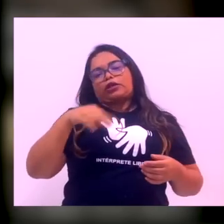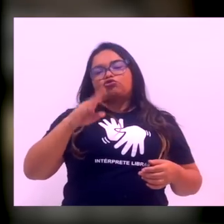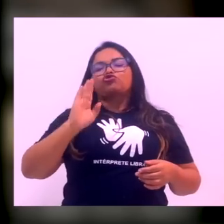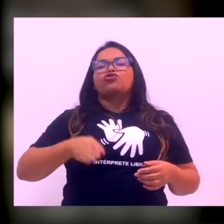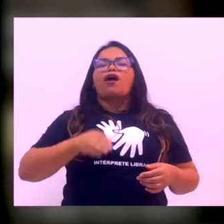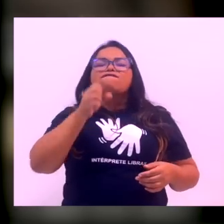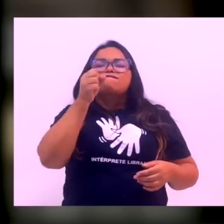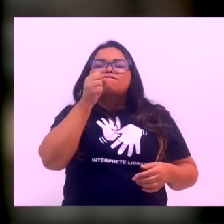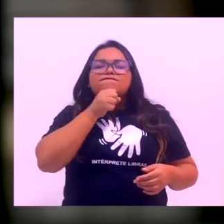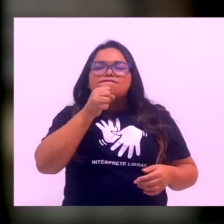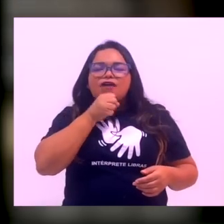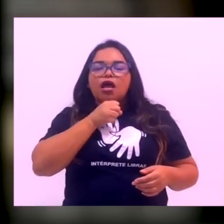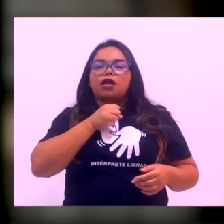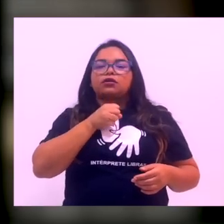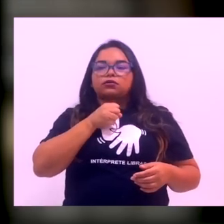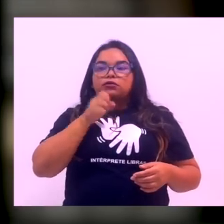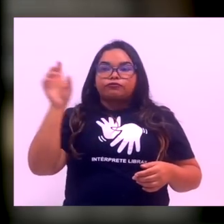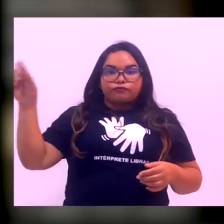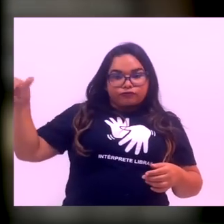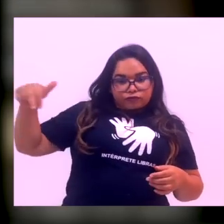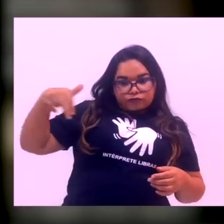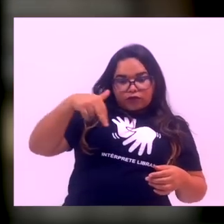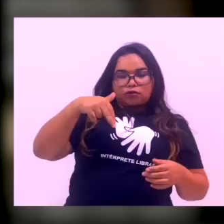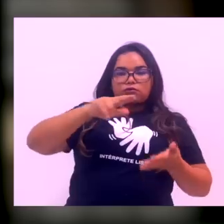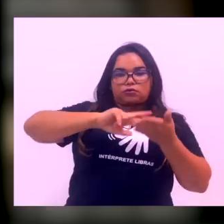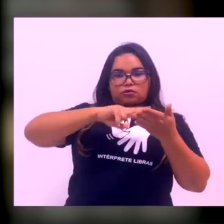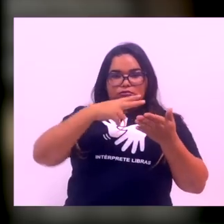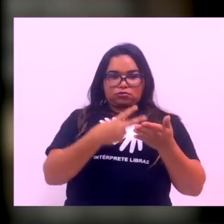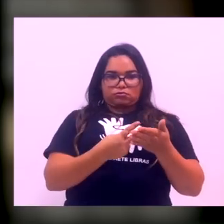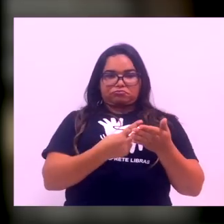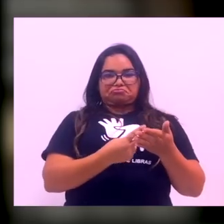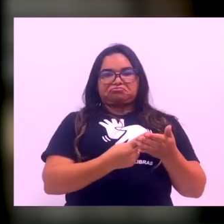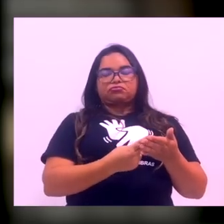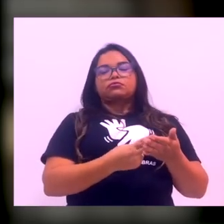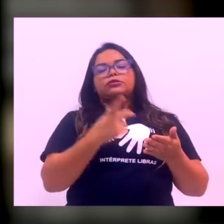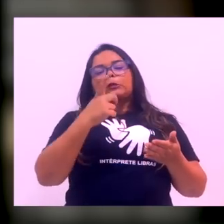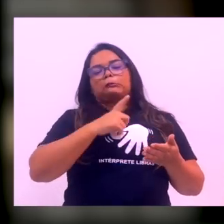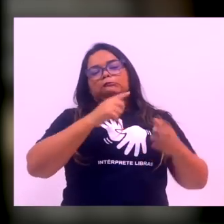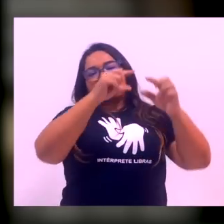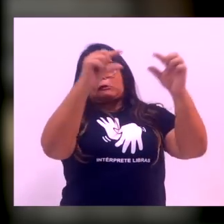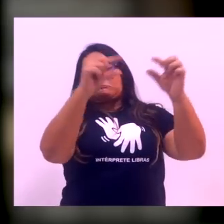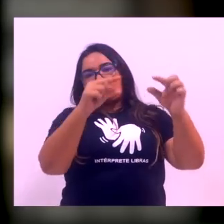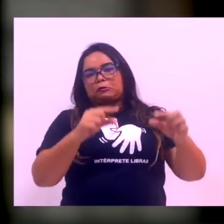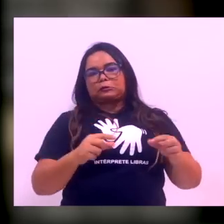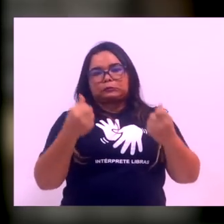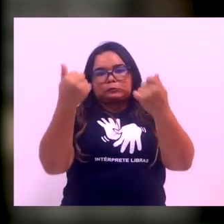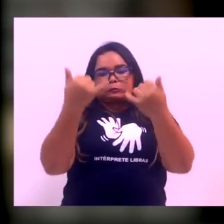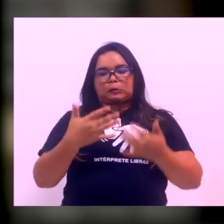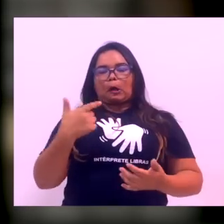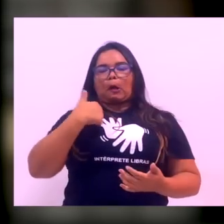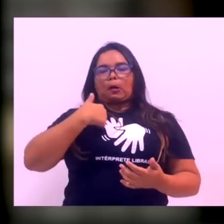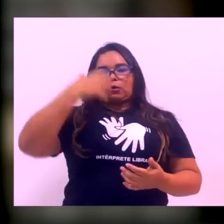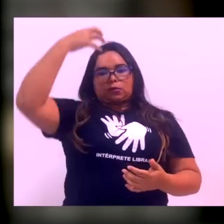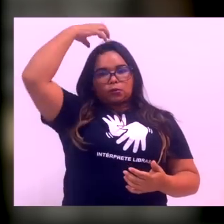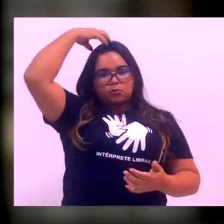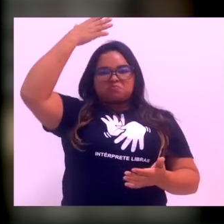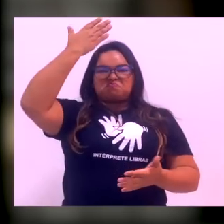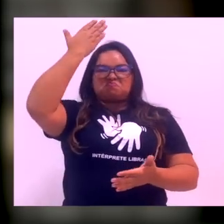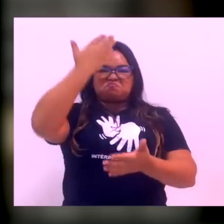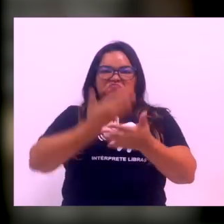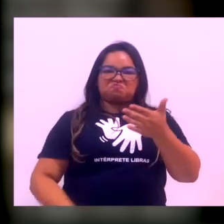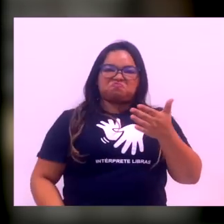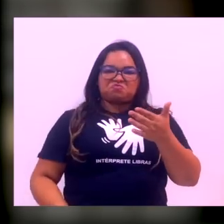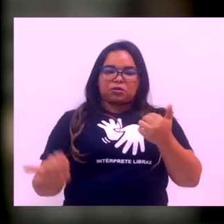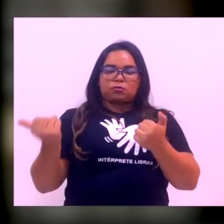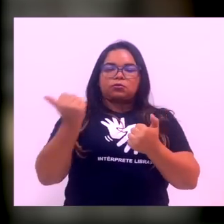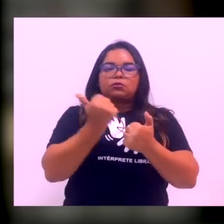numerou teu reino, Belsazar, e acabou com ele. Tekel, tu foste pesado nas balanças e achado em falta. E